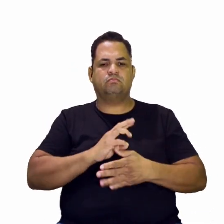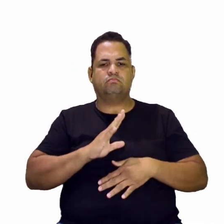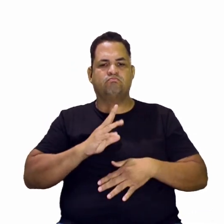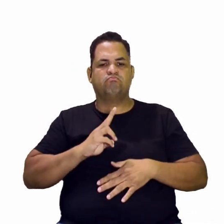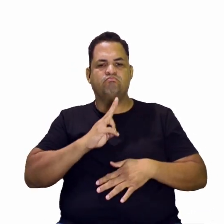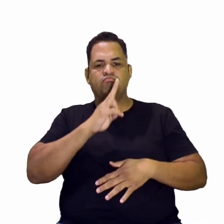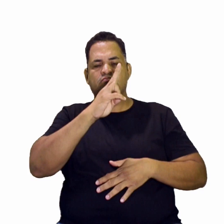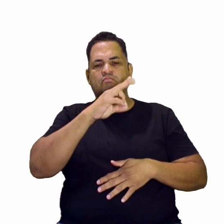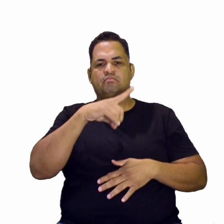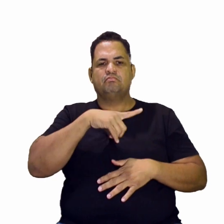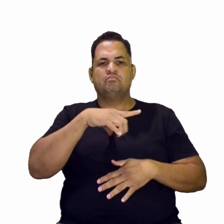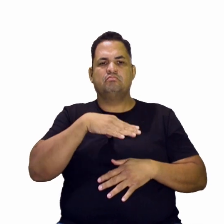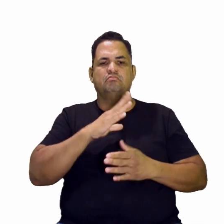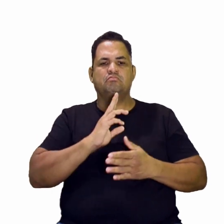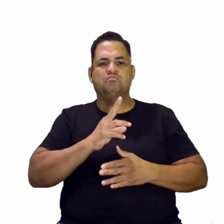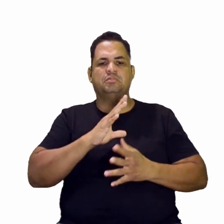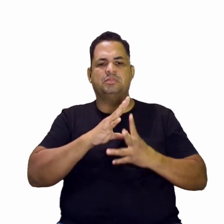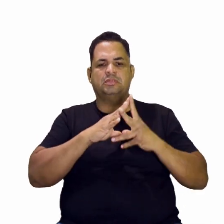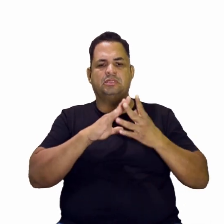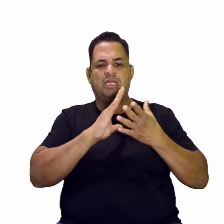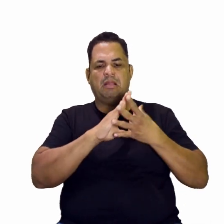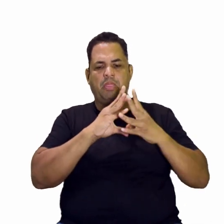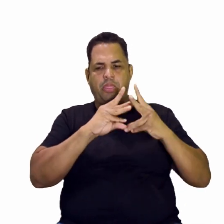já está ali em processo de